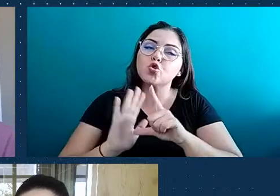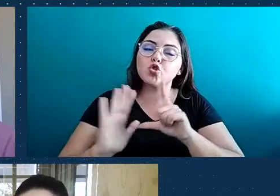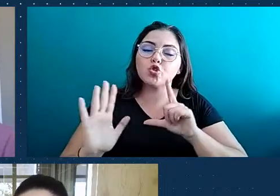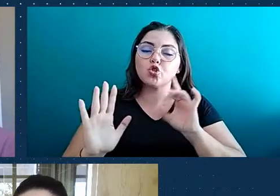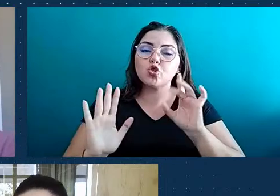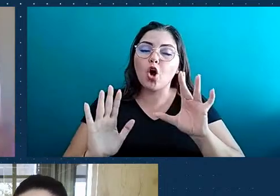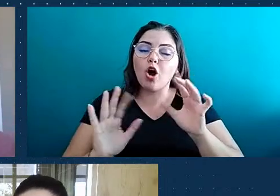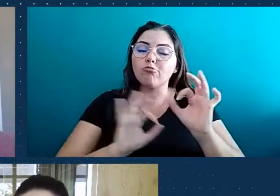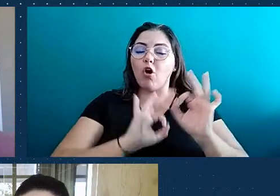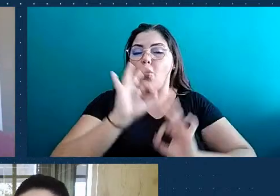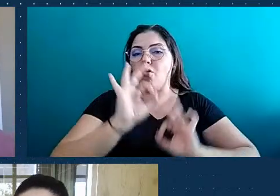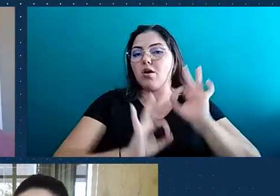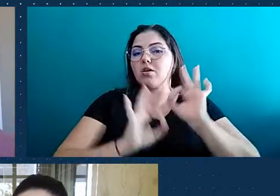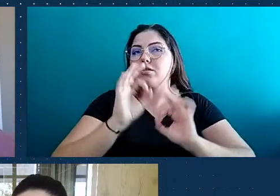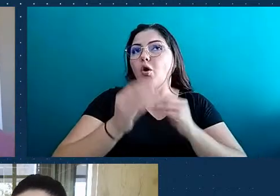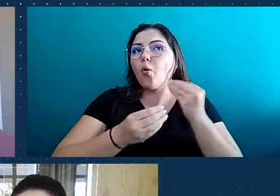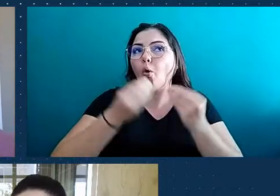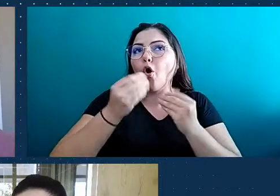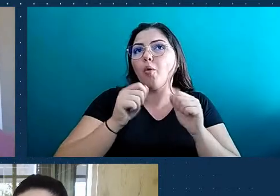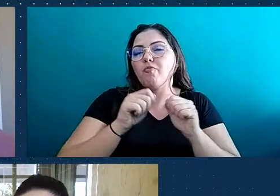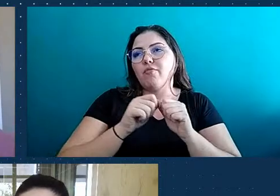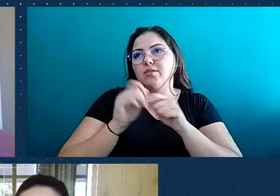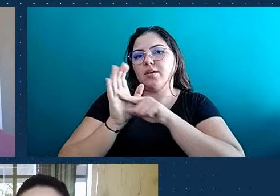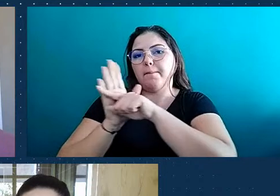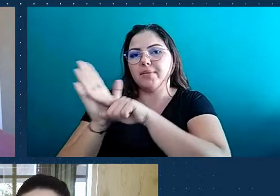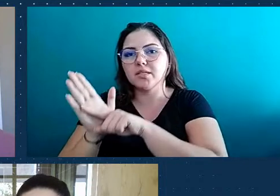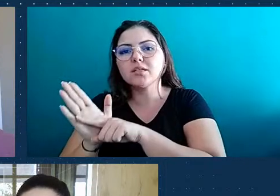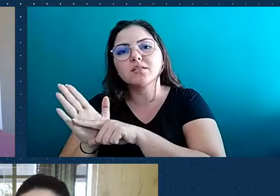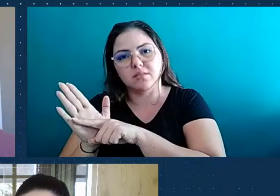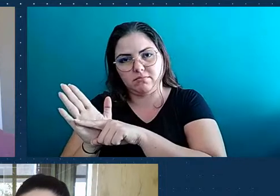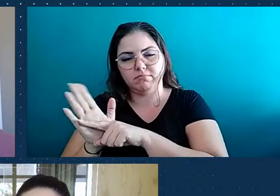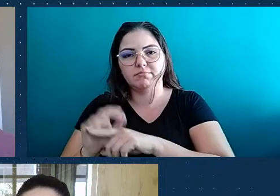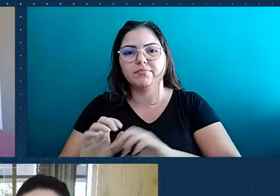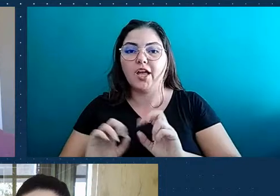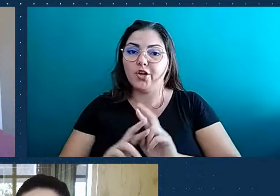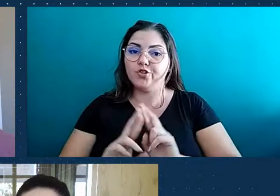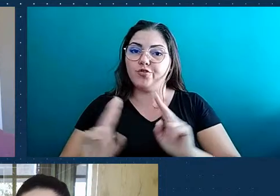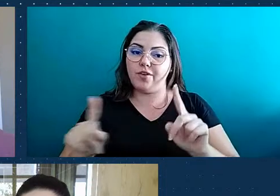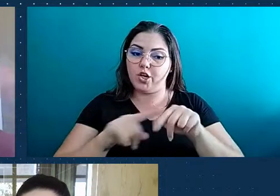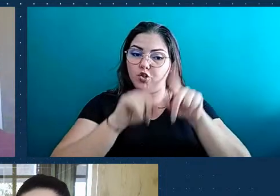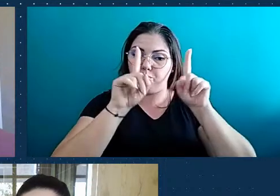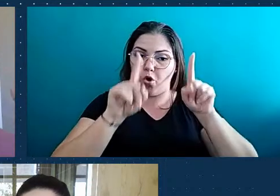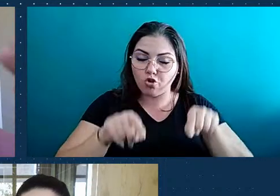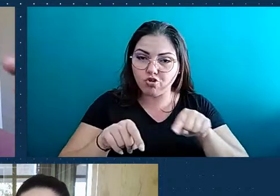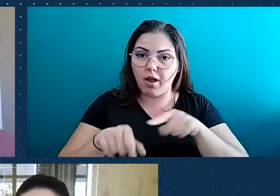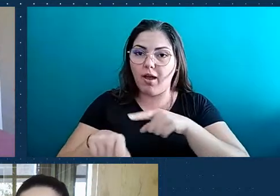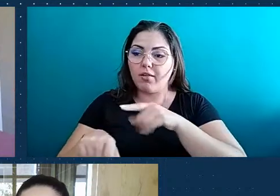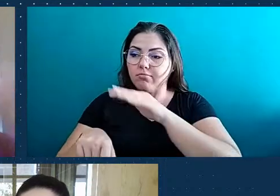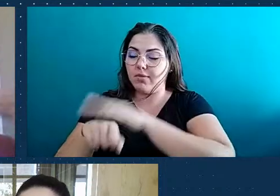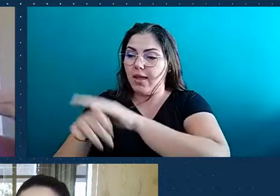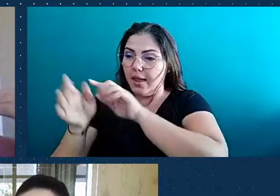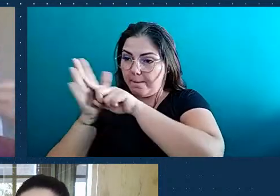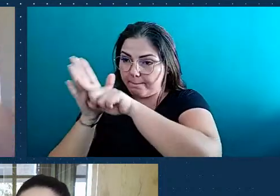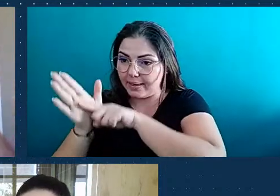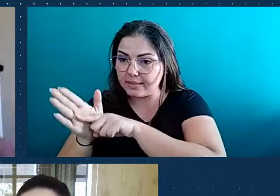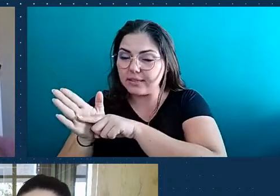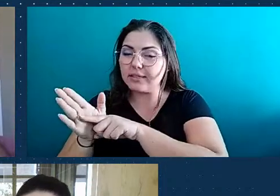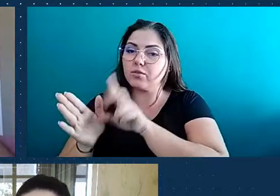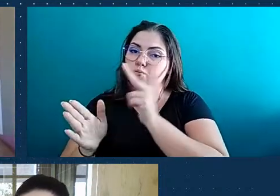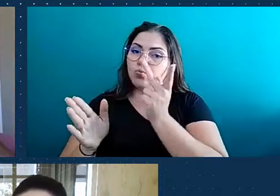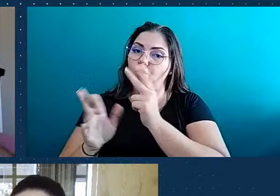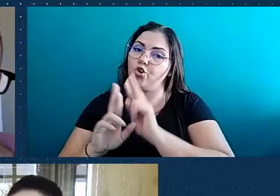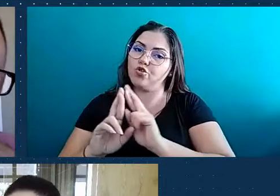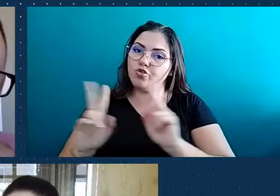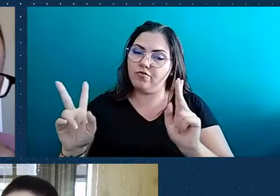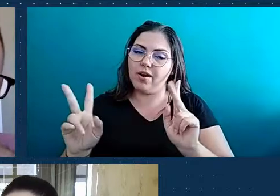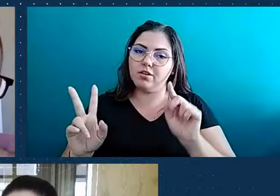de dado, porque senão não é mais projeto, já é a pesquisa, entendeu? Então, Não sei se eu consegui me fazer entender.